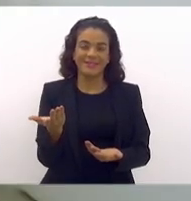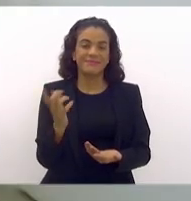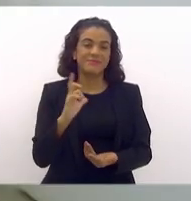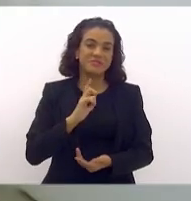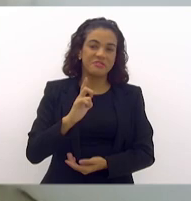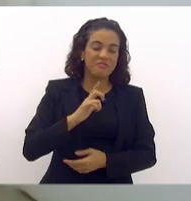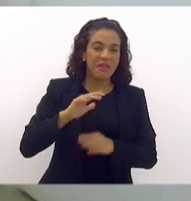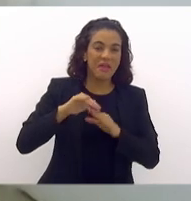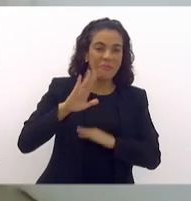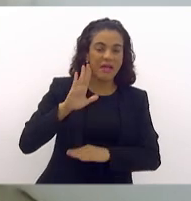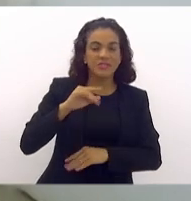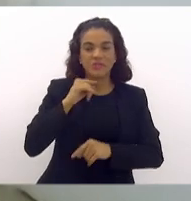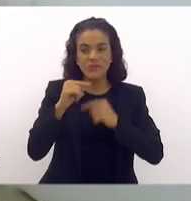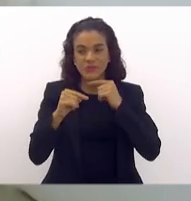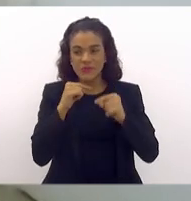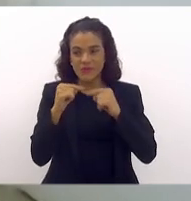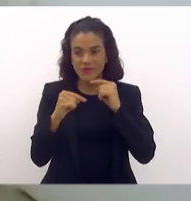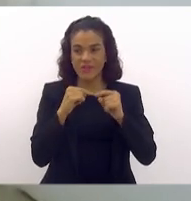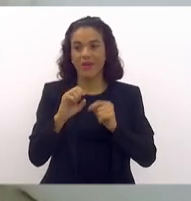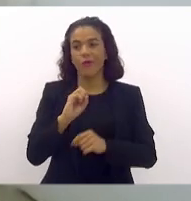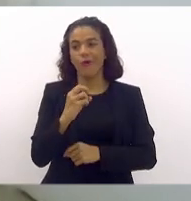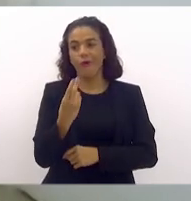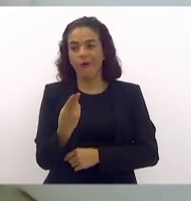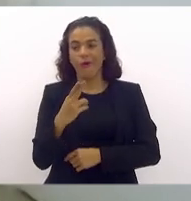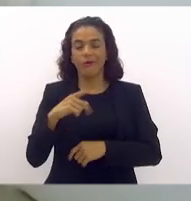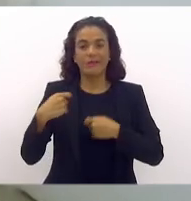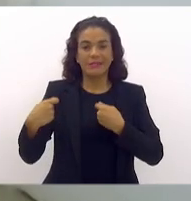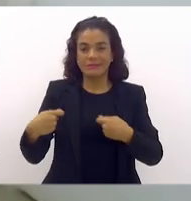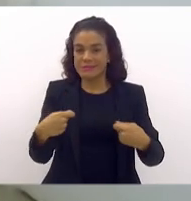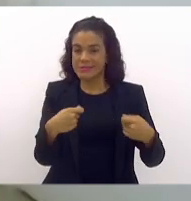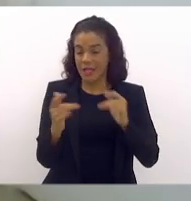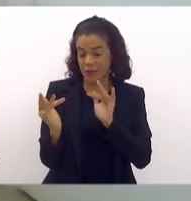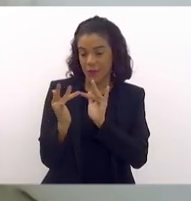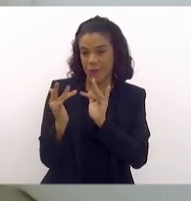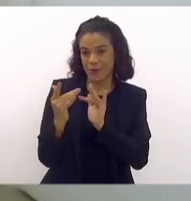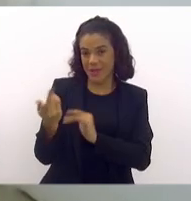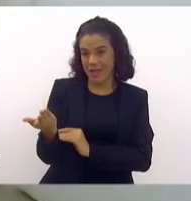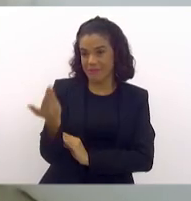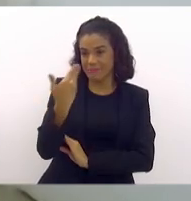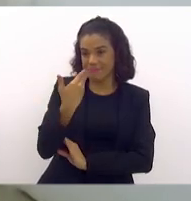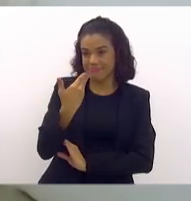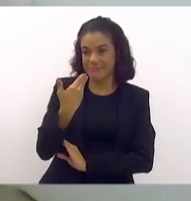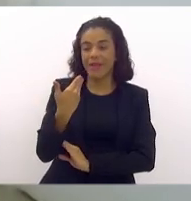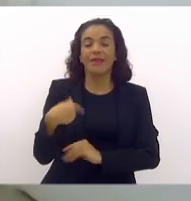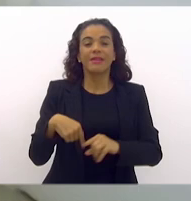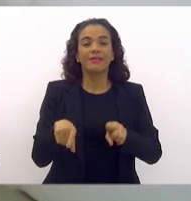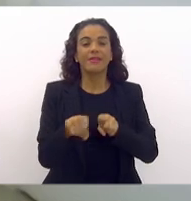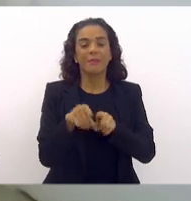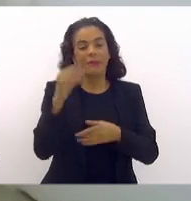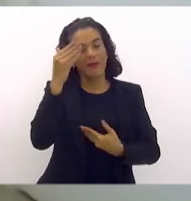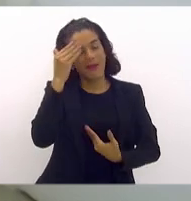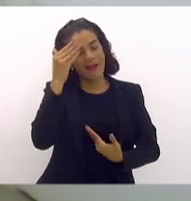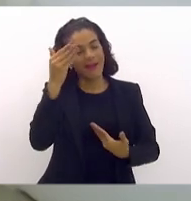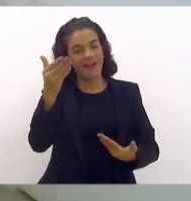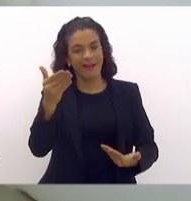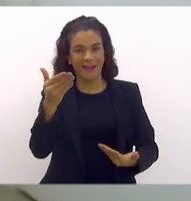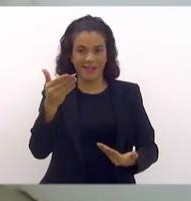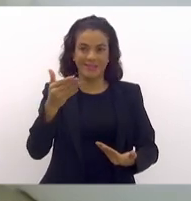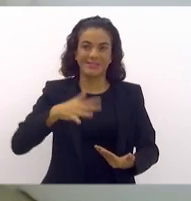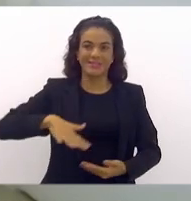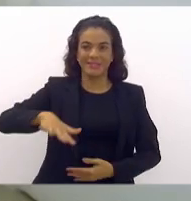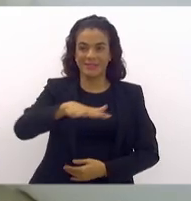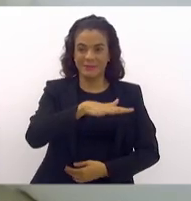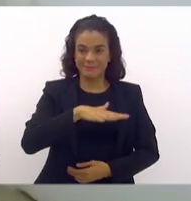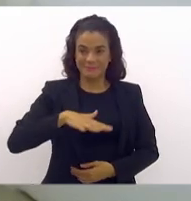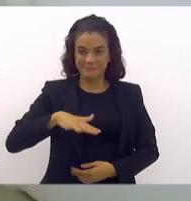tiver mais alguma dúvida ou tiver alguma necessidade de fazer contato comigo. E agradecer mais uma vez pelo